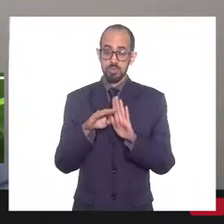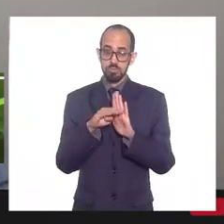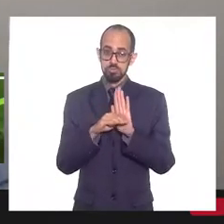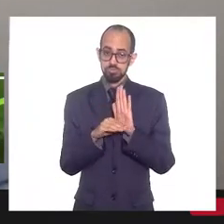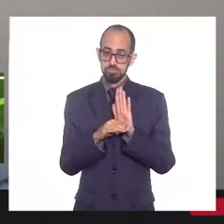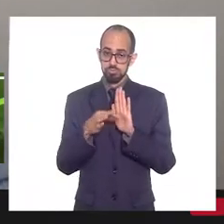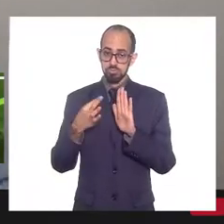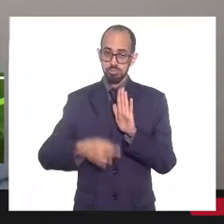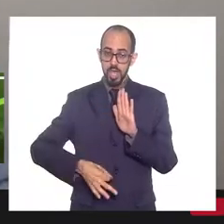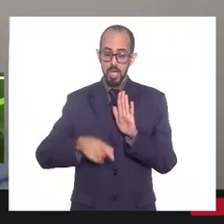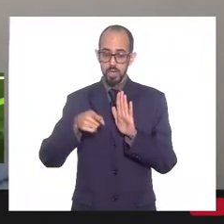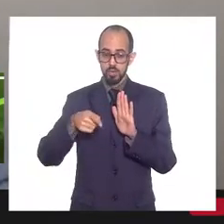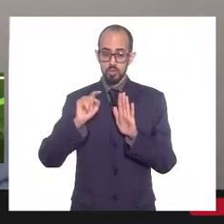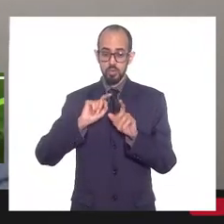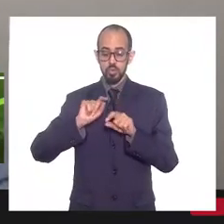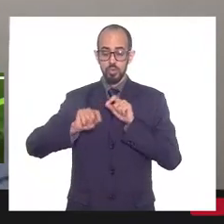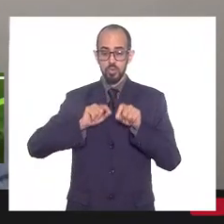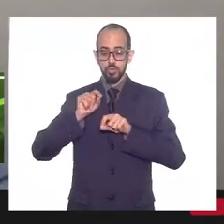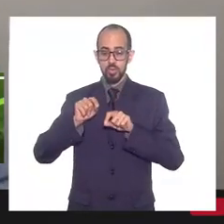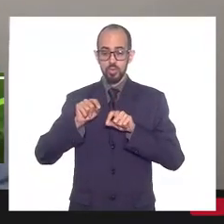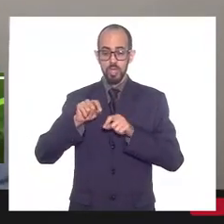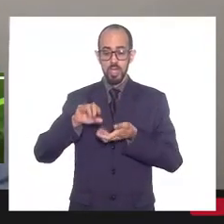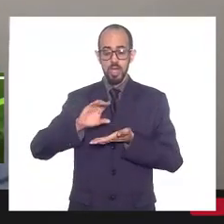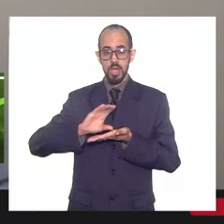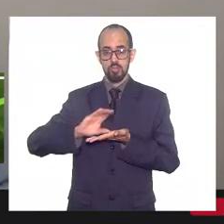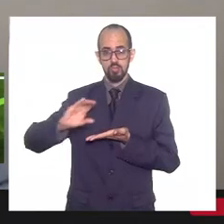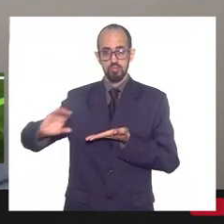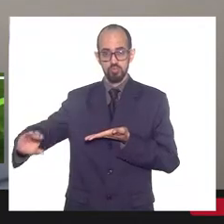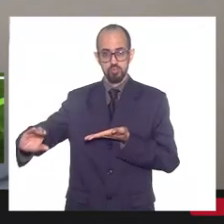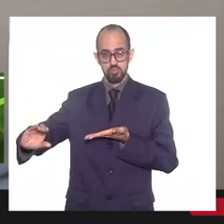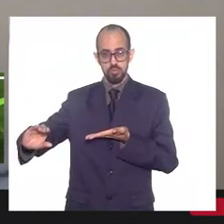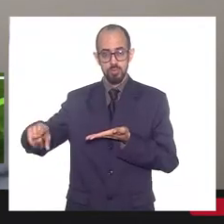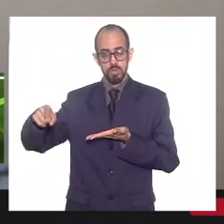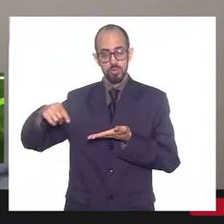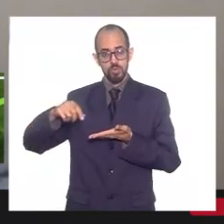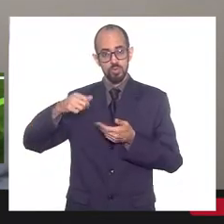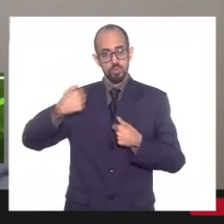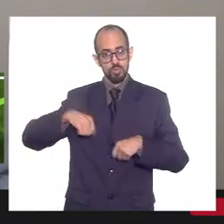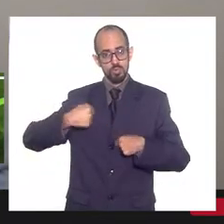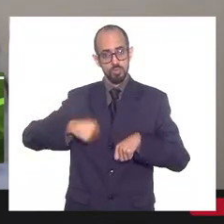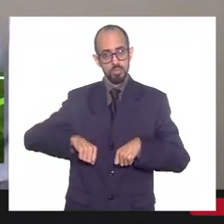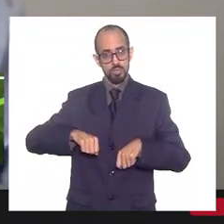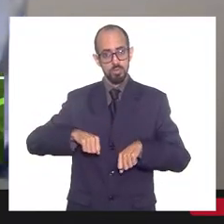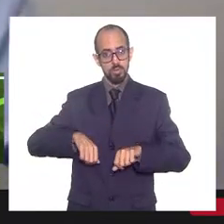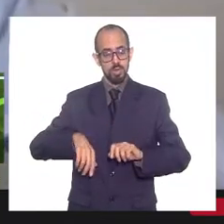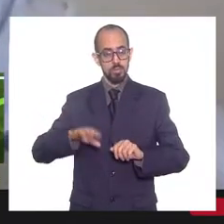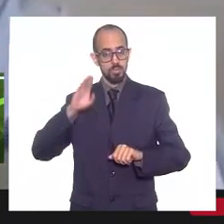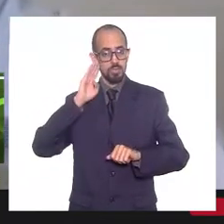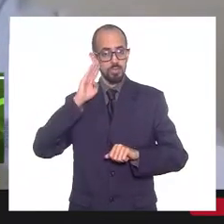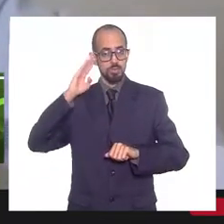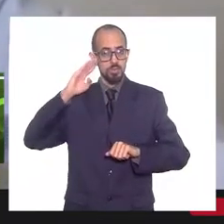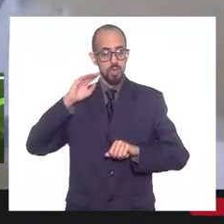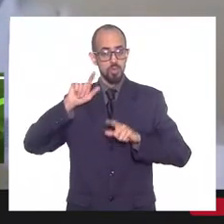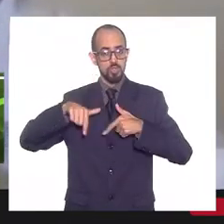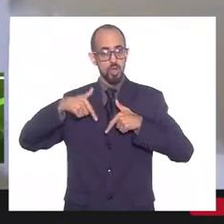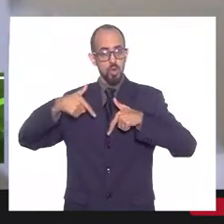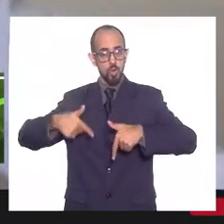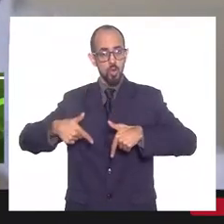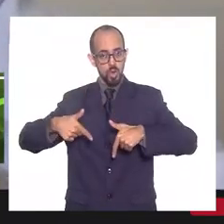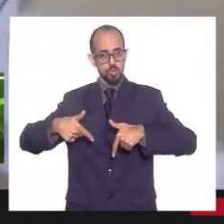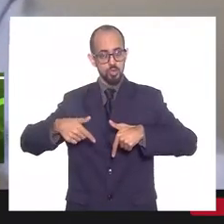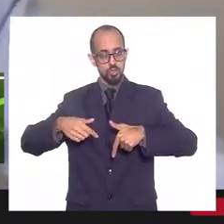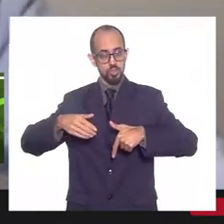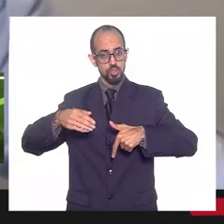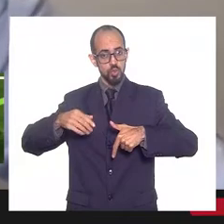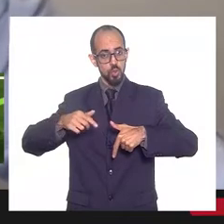em frente para a água um a curiosidade recriar né as ações de enfrentamento e combate ao que nós